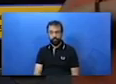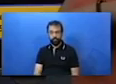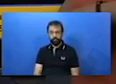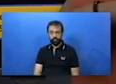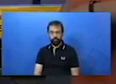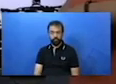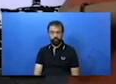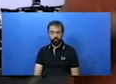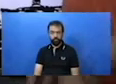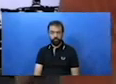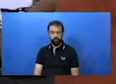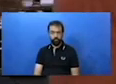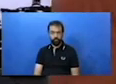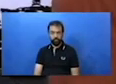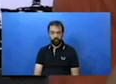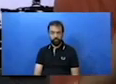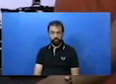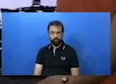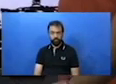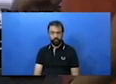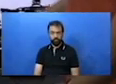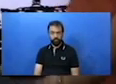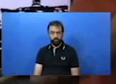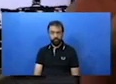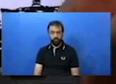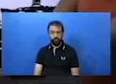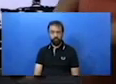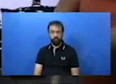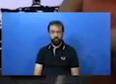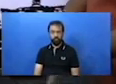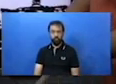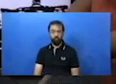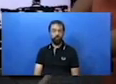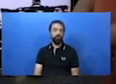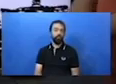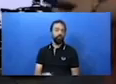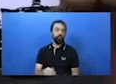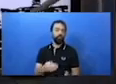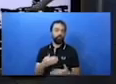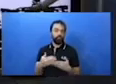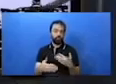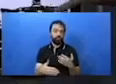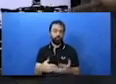bom, tá bom? O encaminhamento para a unidade 13.